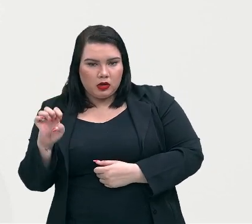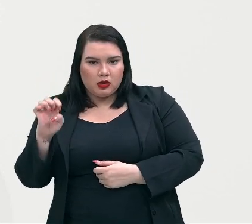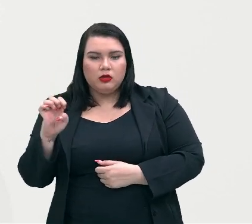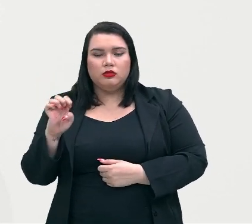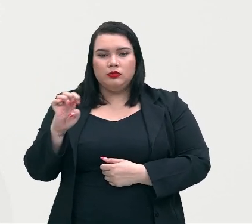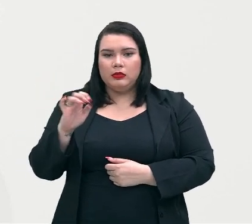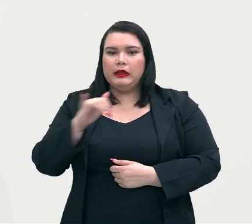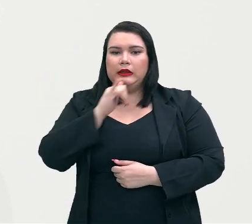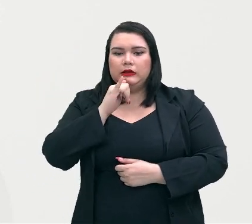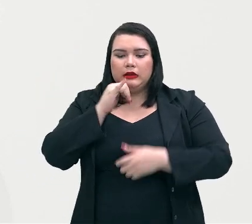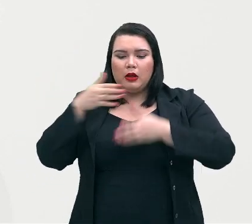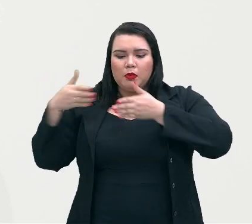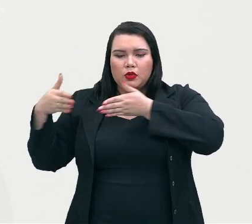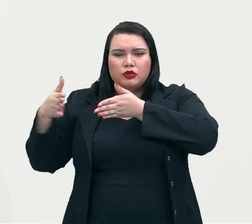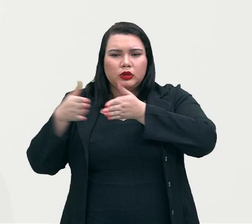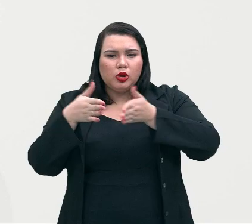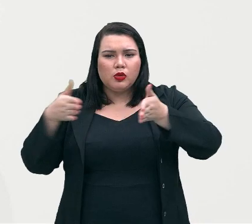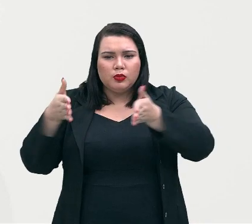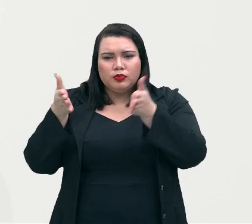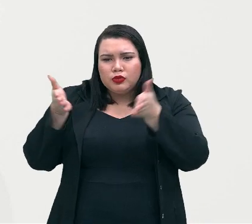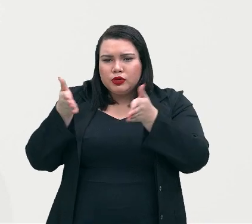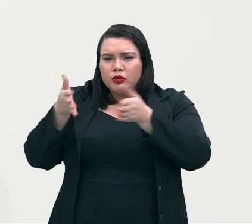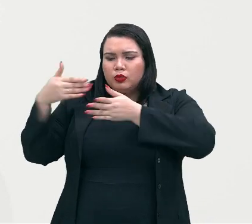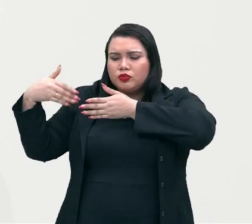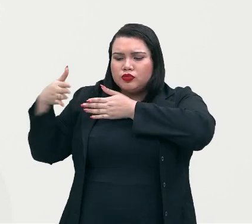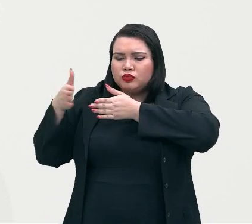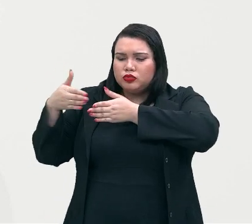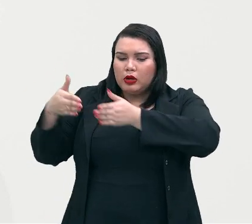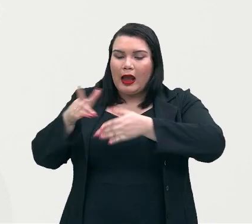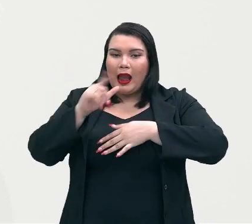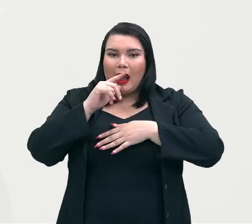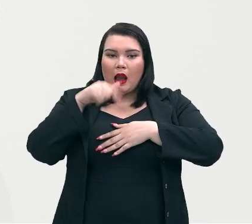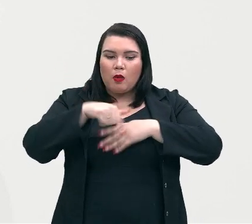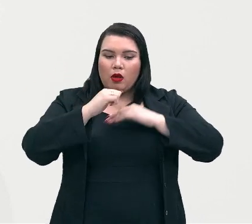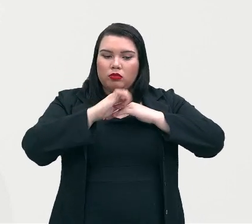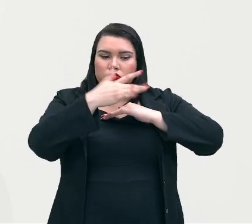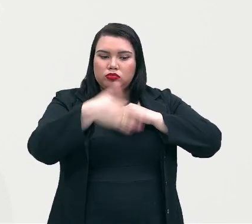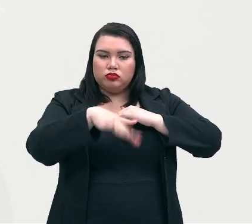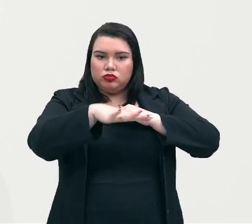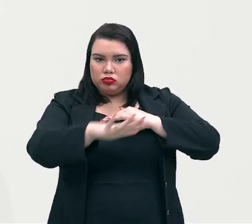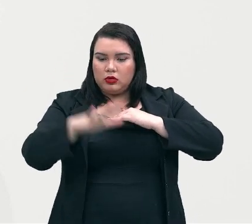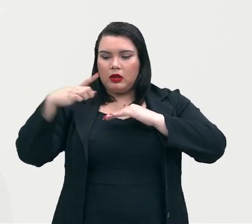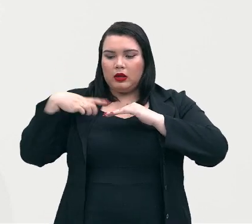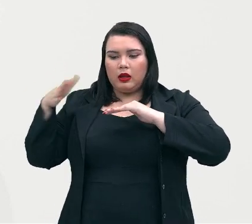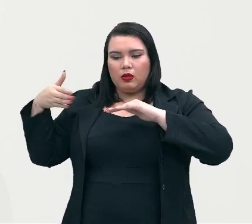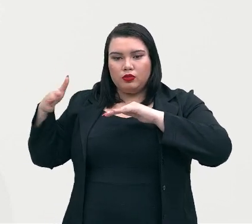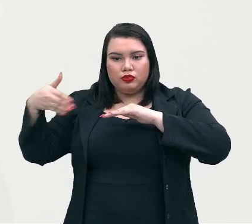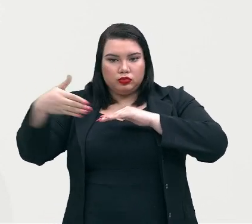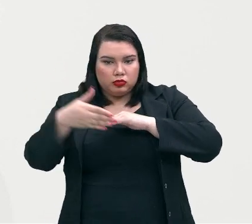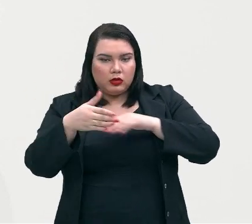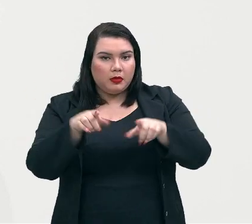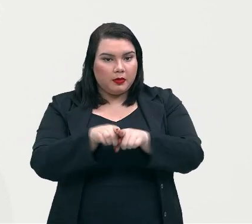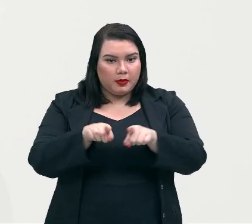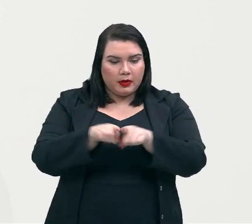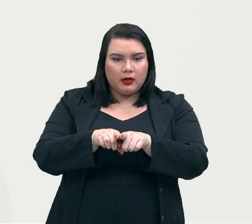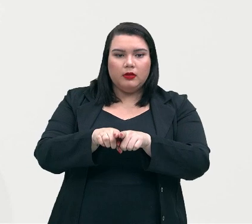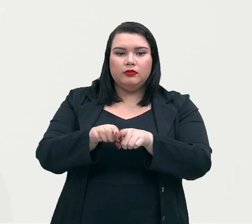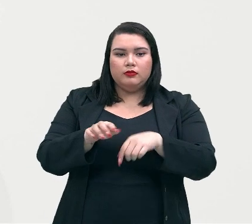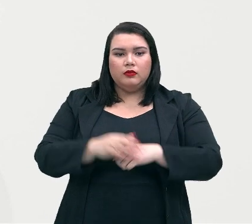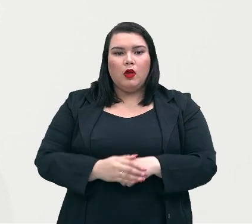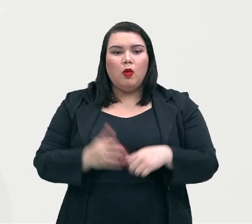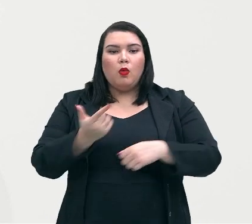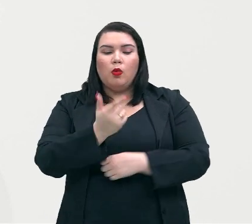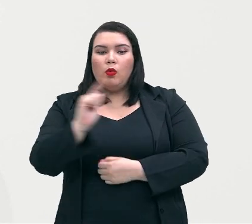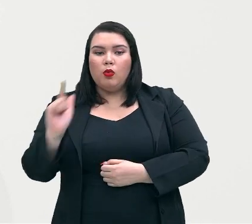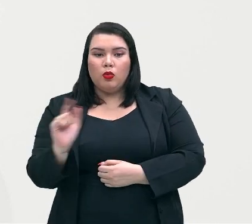rio principal, tá? Também teremos aí os interflúvios, que são as regiões mais elevadas ou altas, que acabam aí servindo